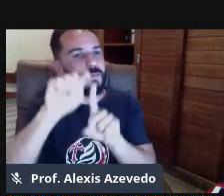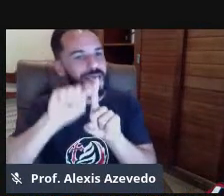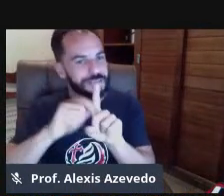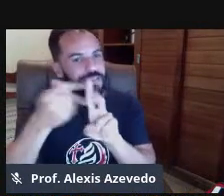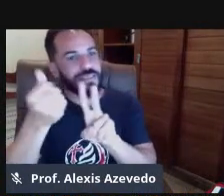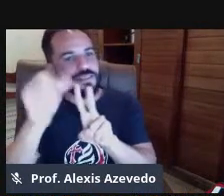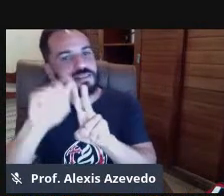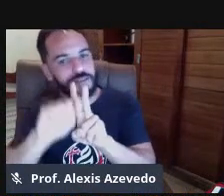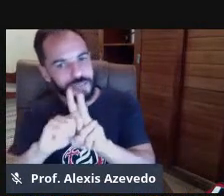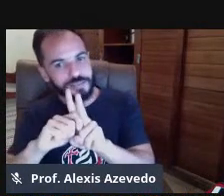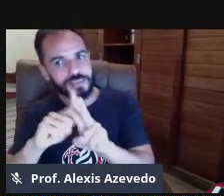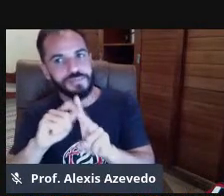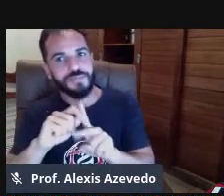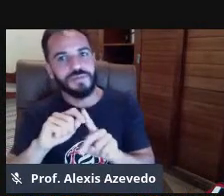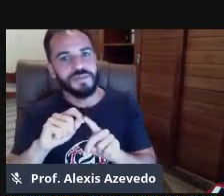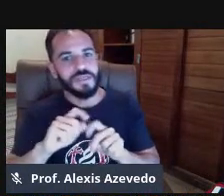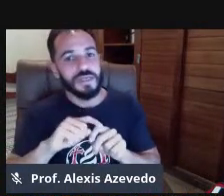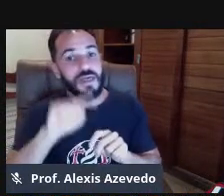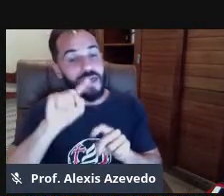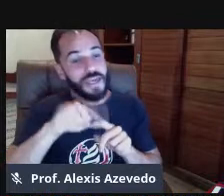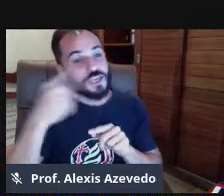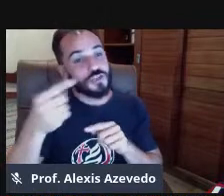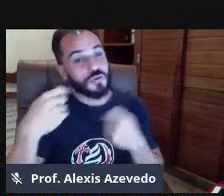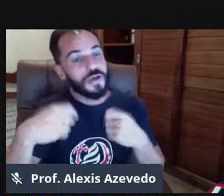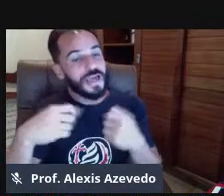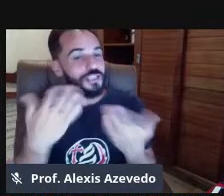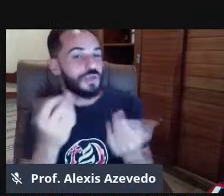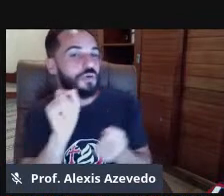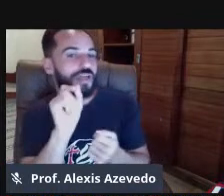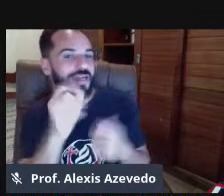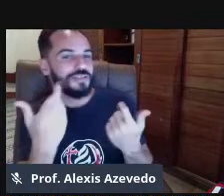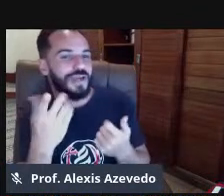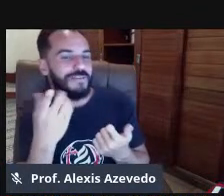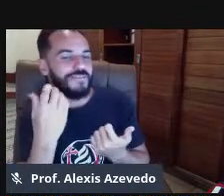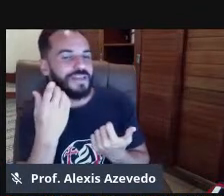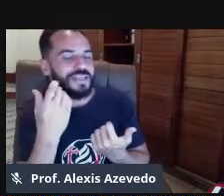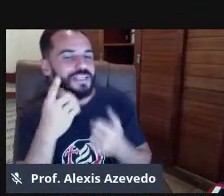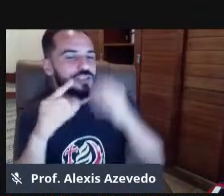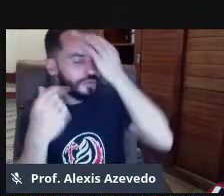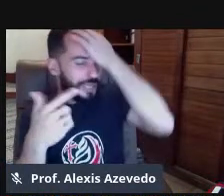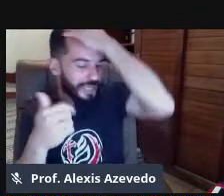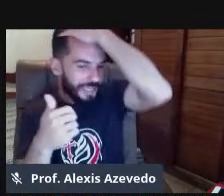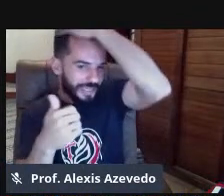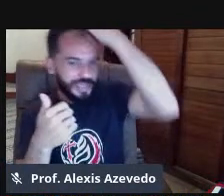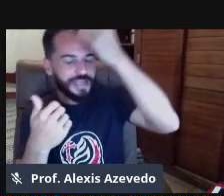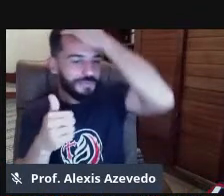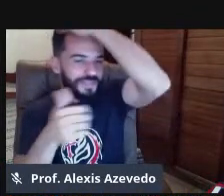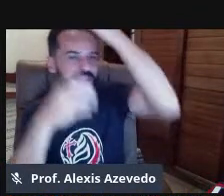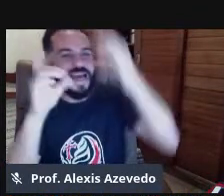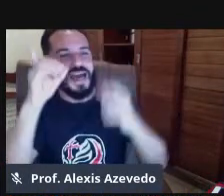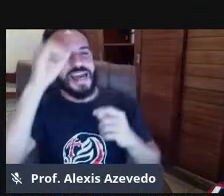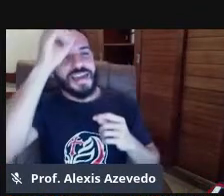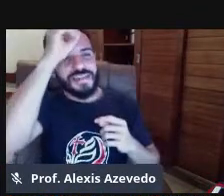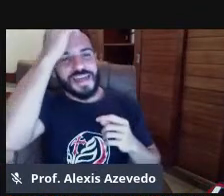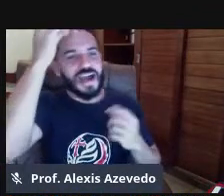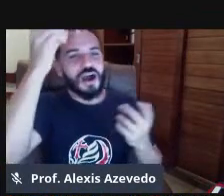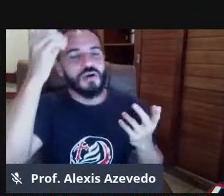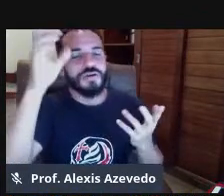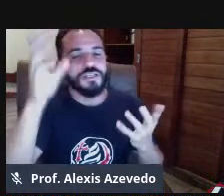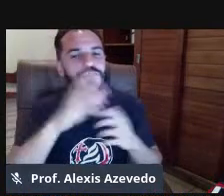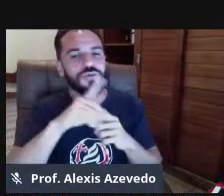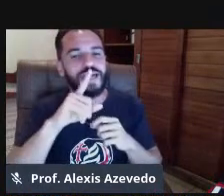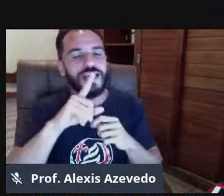Assim, isso é o plano ideal, é o plano, né, vamos dizer, ideal do